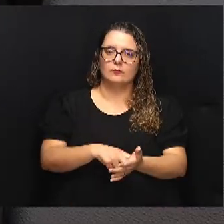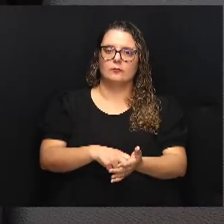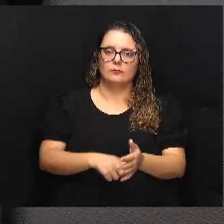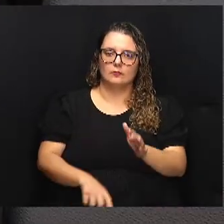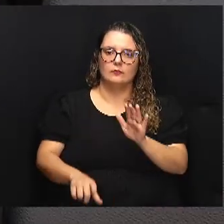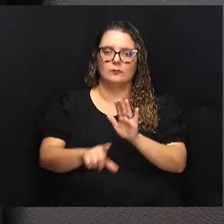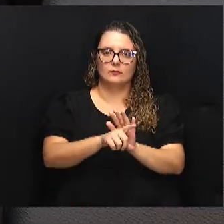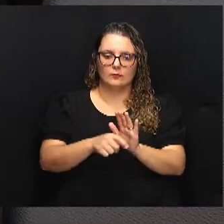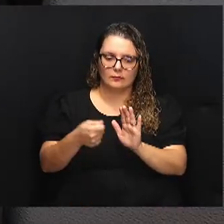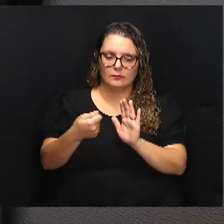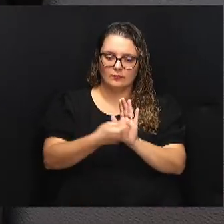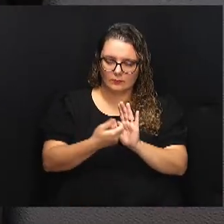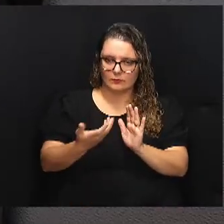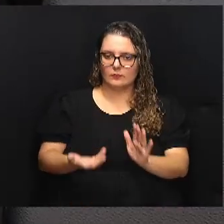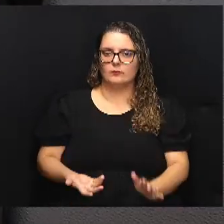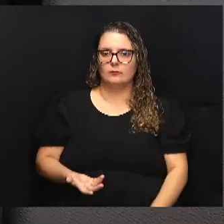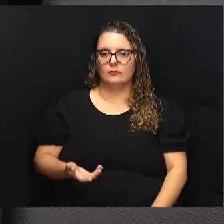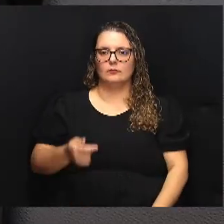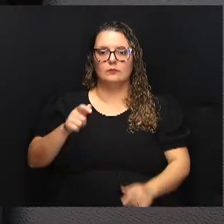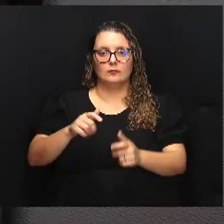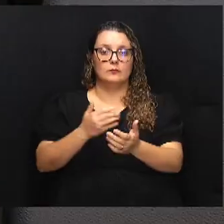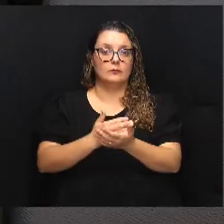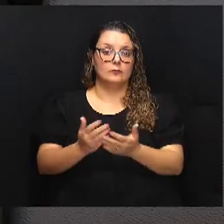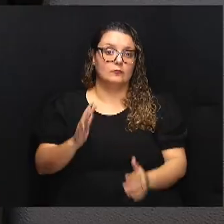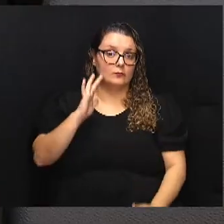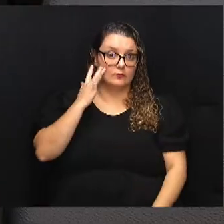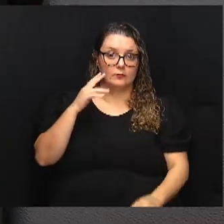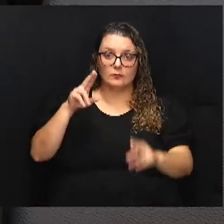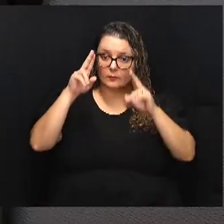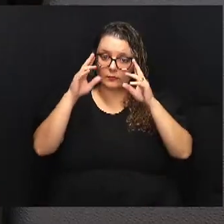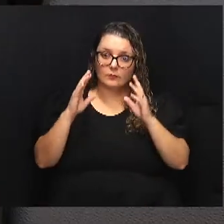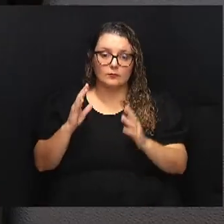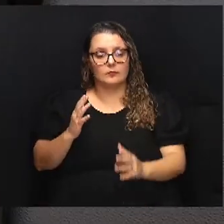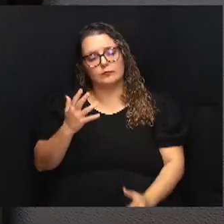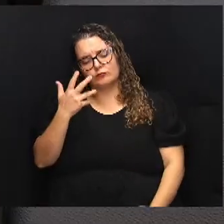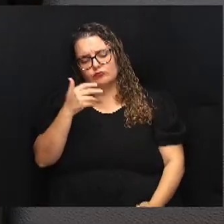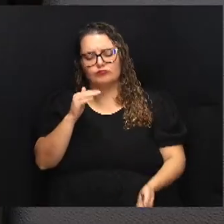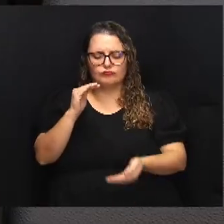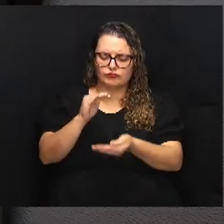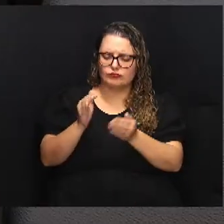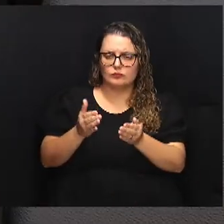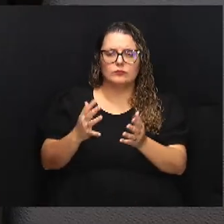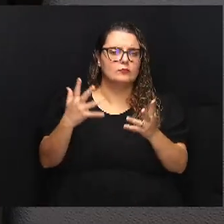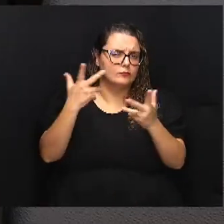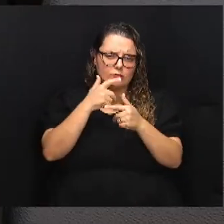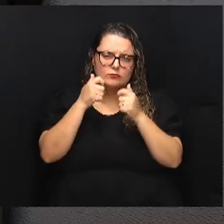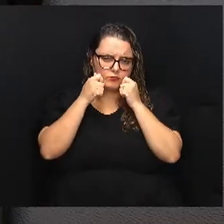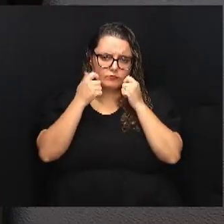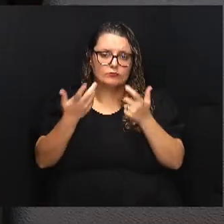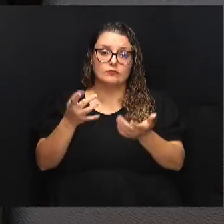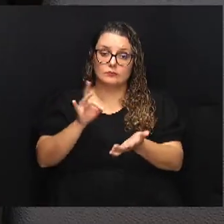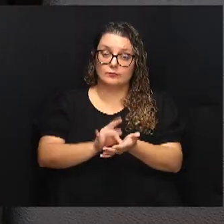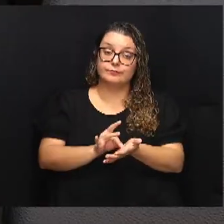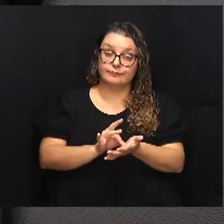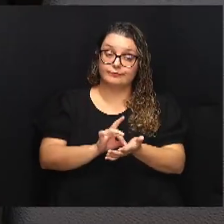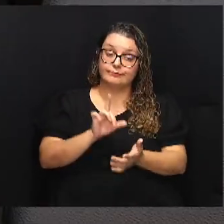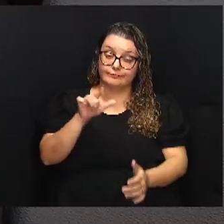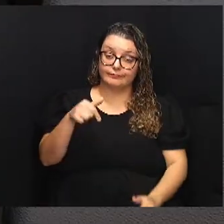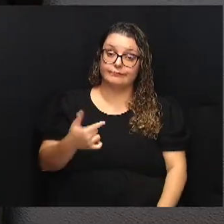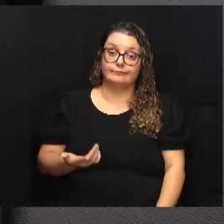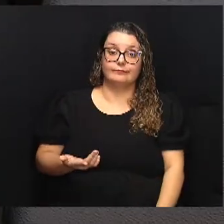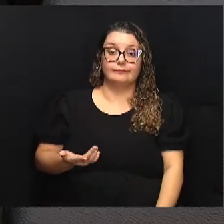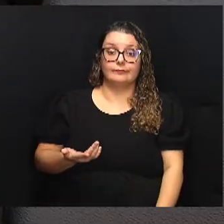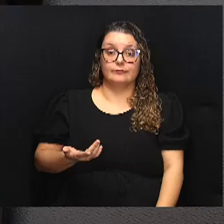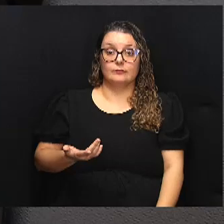lei. As pessoas no começo acham o pitbull bonitinho, desse tamanho assim, uma gracinha mesmo, né? Mas daí, se ele